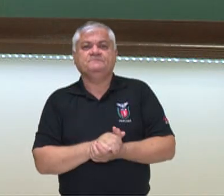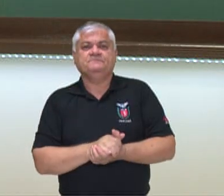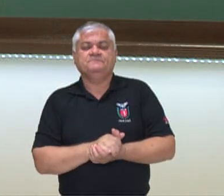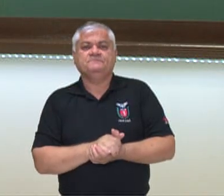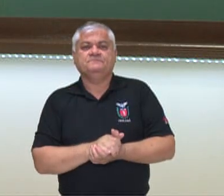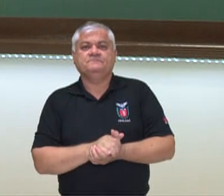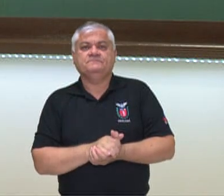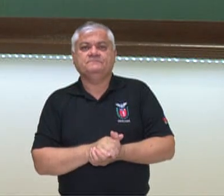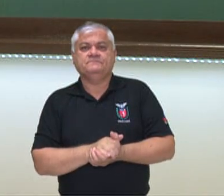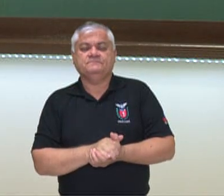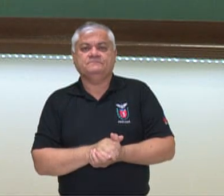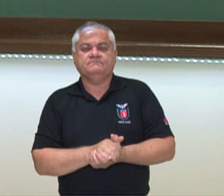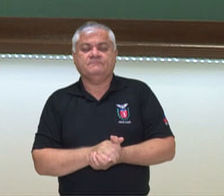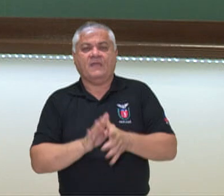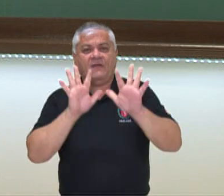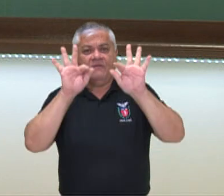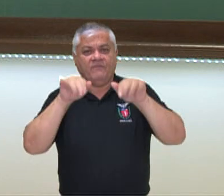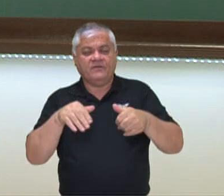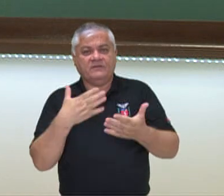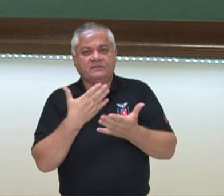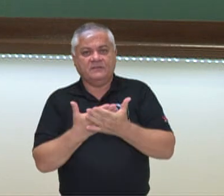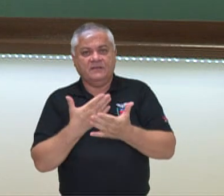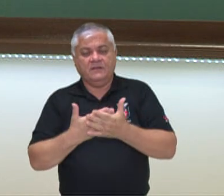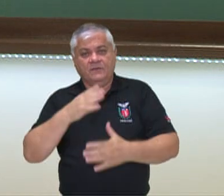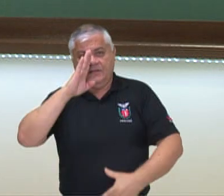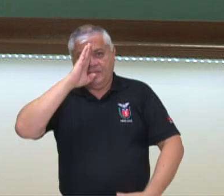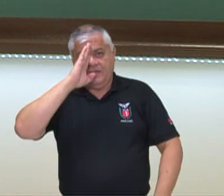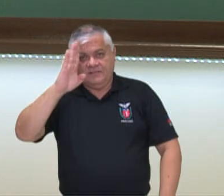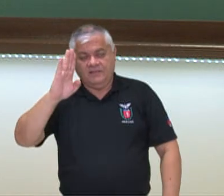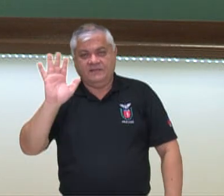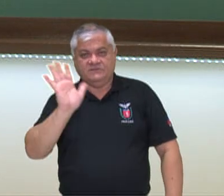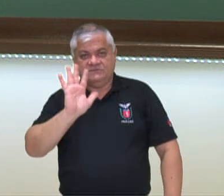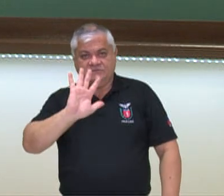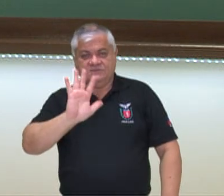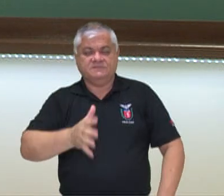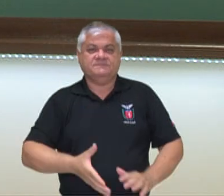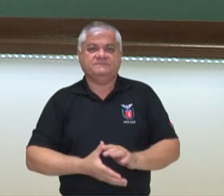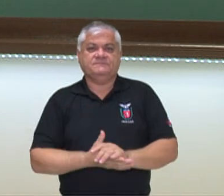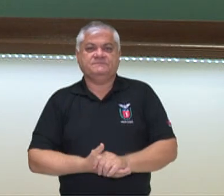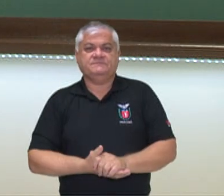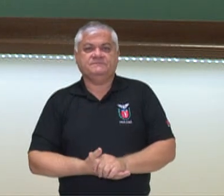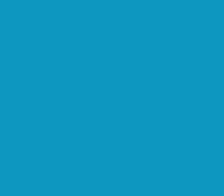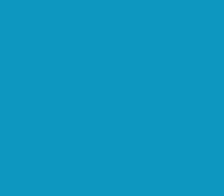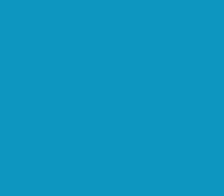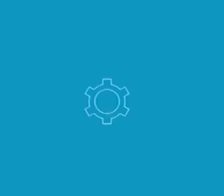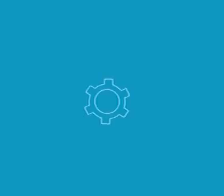Então, pessoal, ficamos por aqui. Até breve. Tchau para vocês.